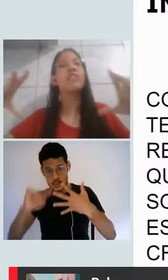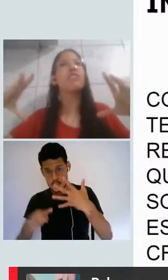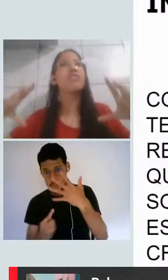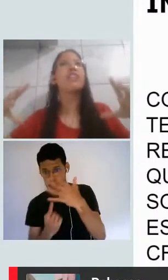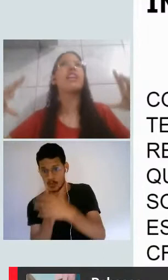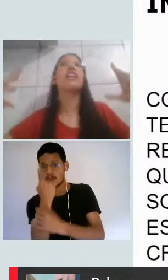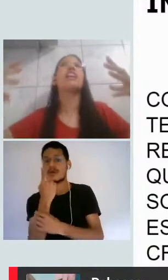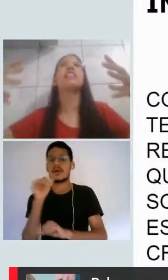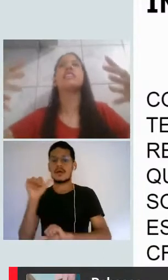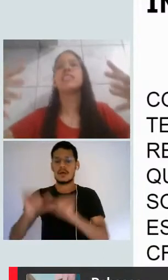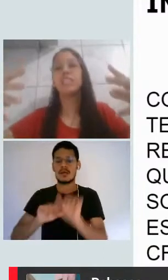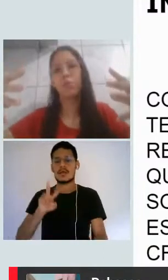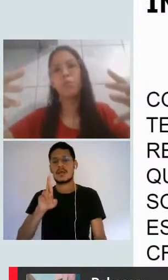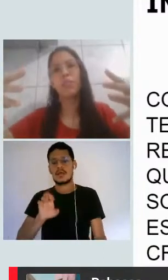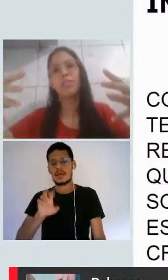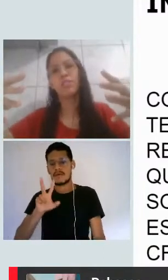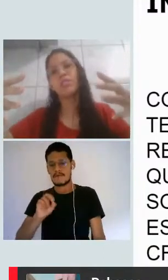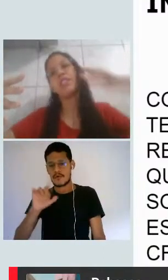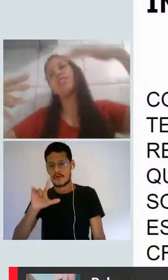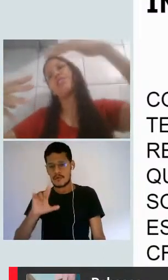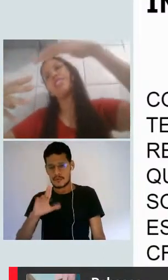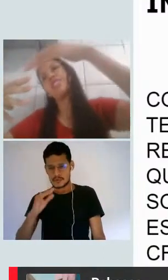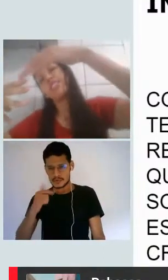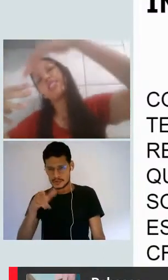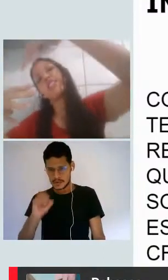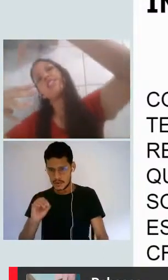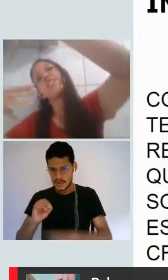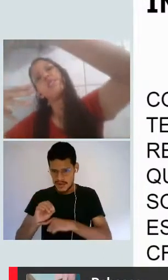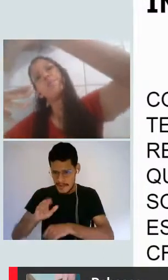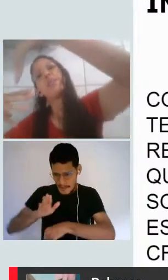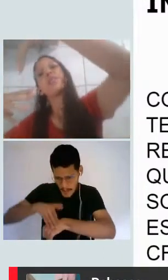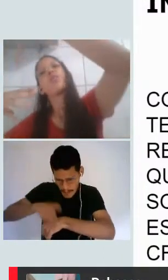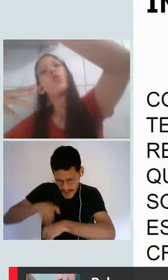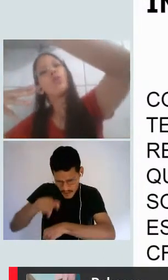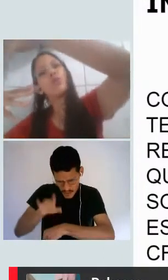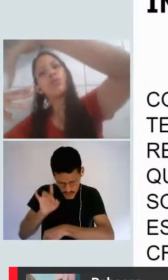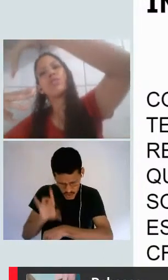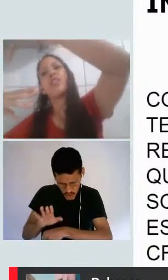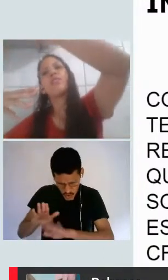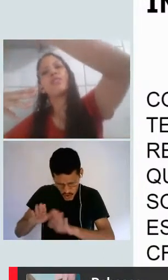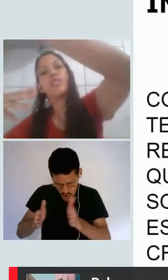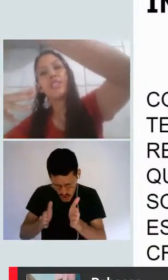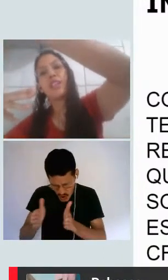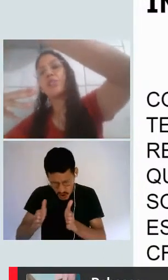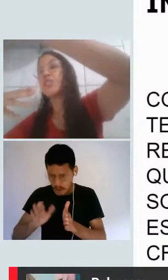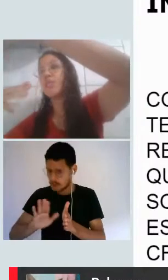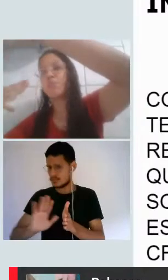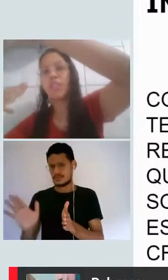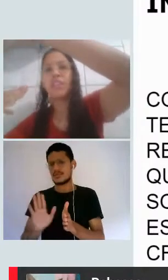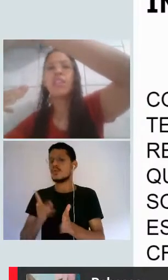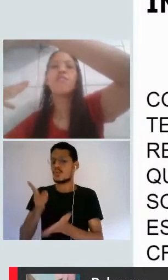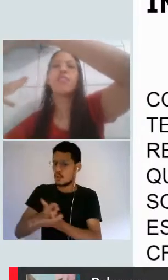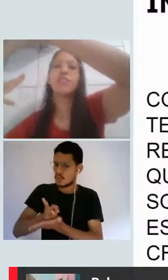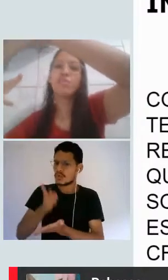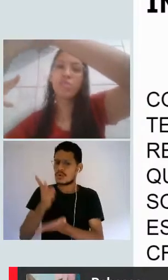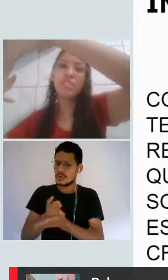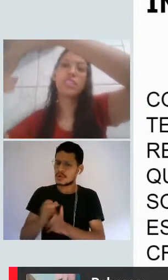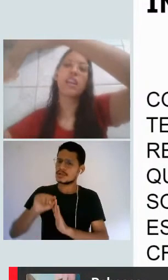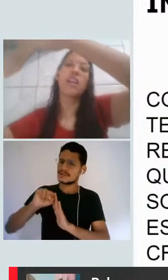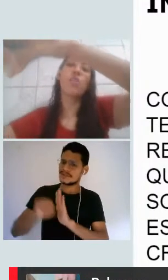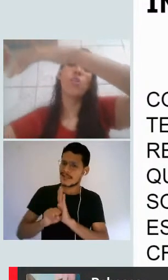que não vai ficar ali naquele momento, ela vai seguir para outros séculos e séculos e também